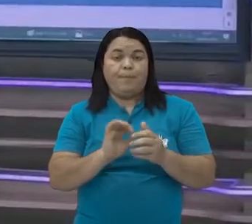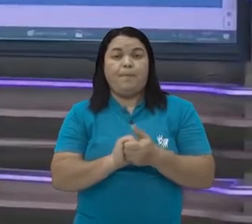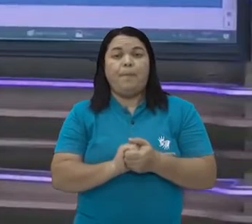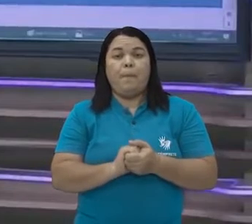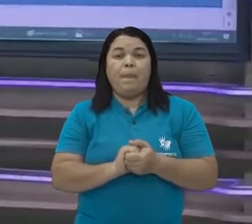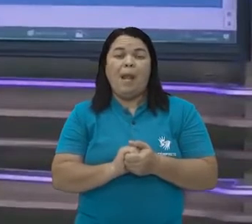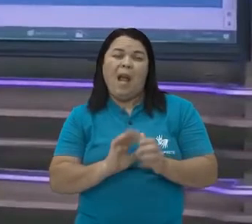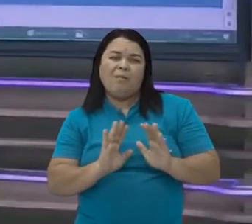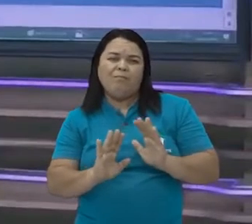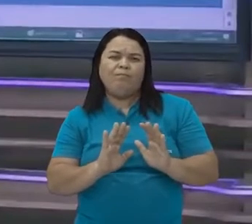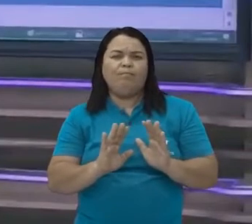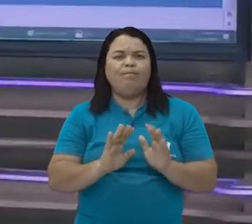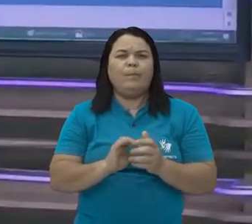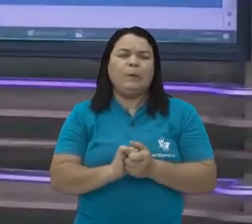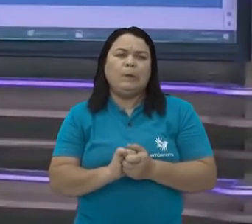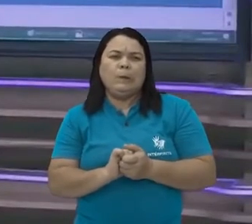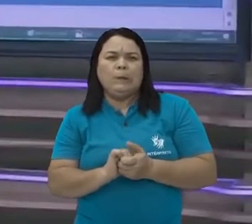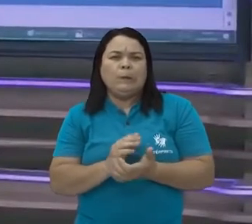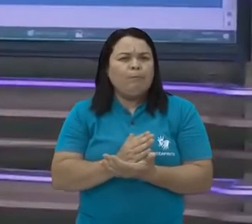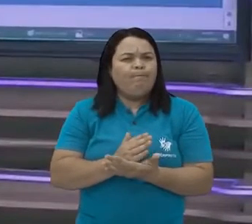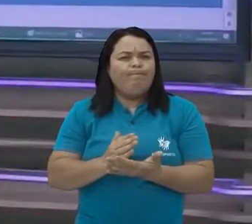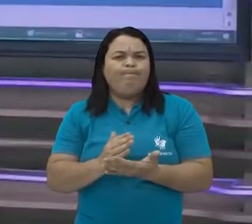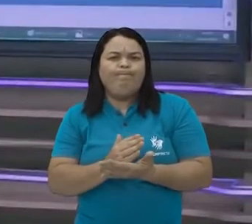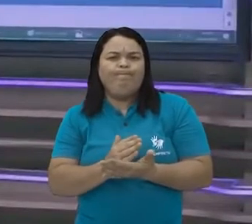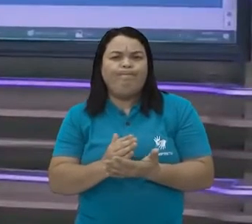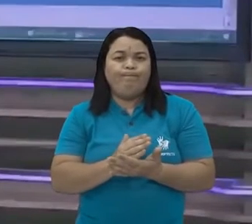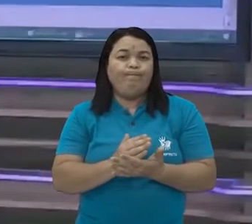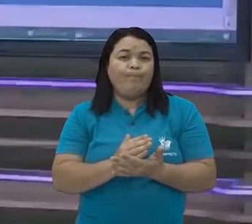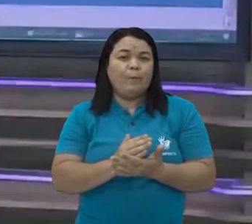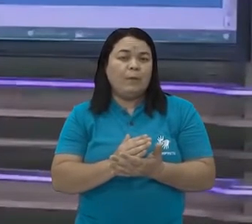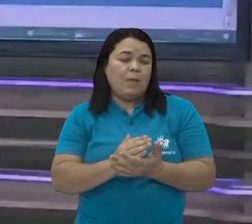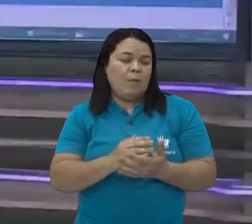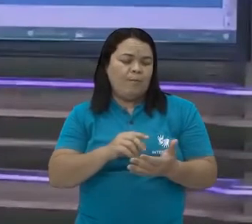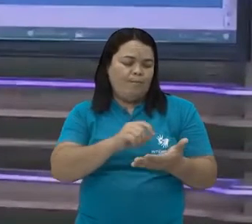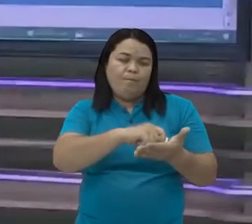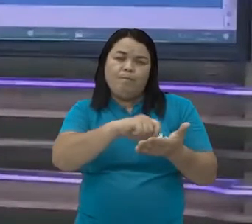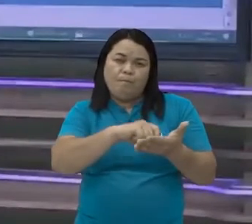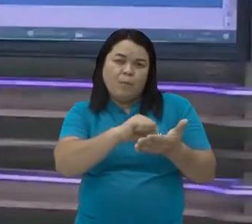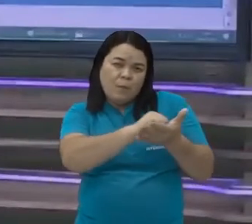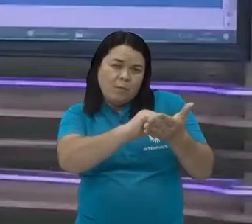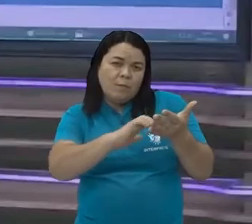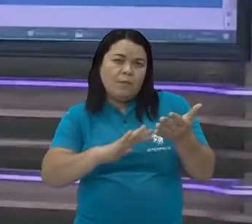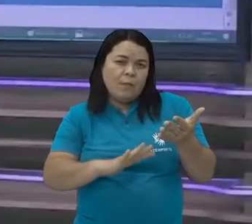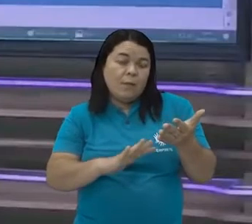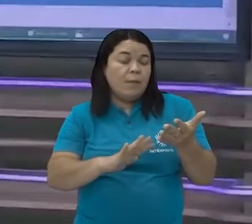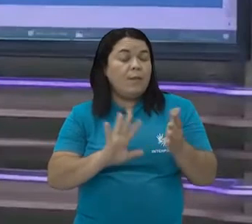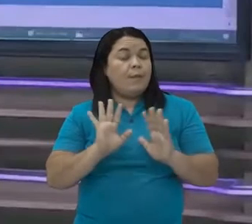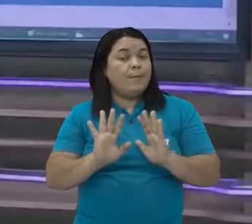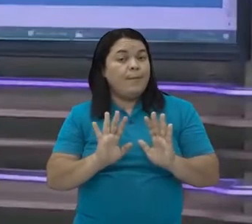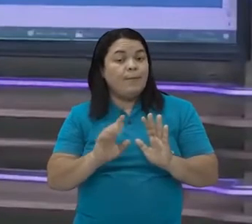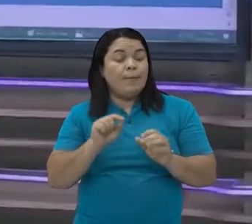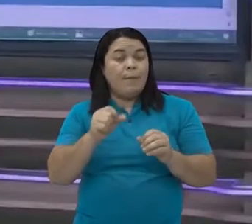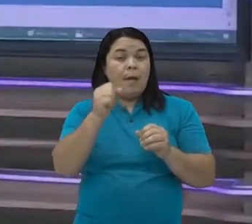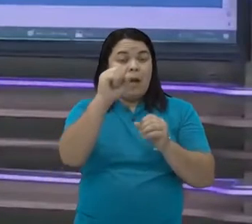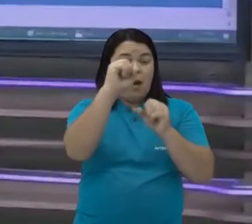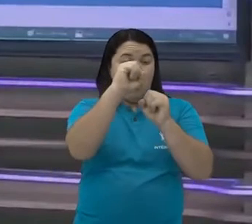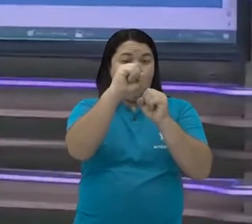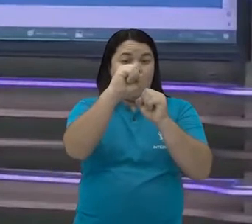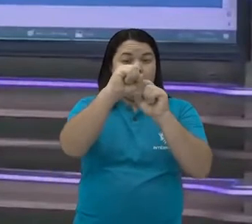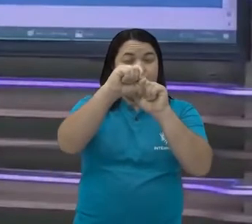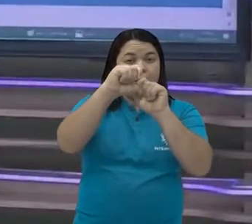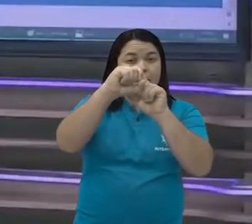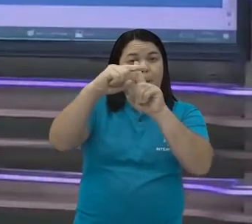de repente, dependendo da necessidade do teu exercício ou da sua atividade, você transforme o expoente que